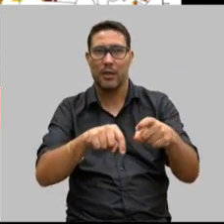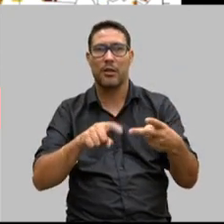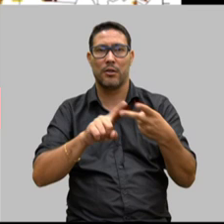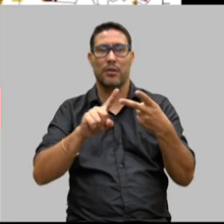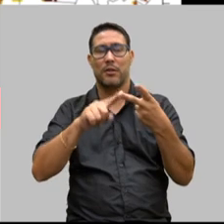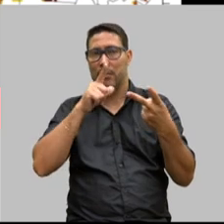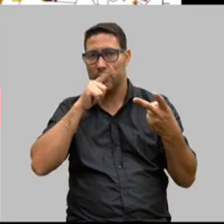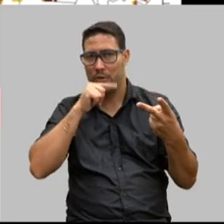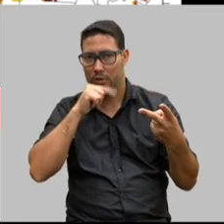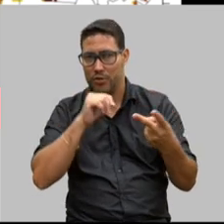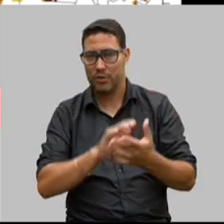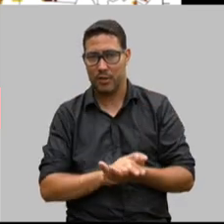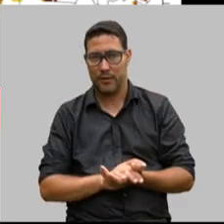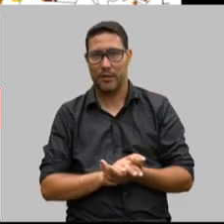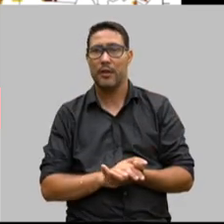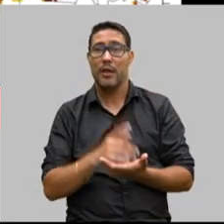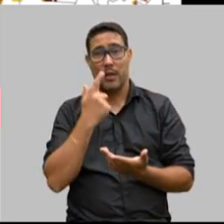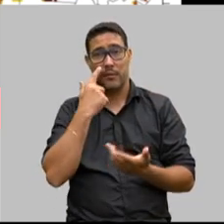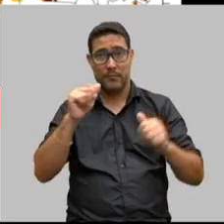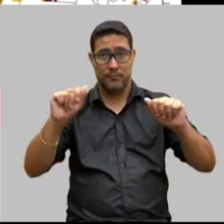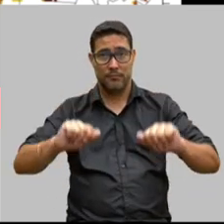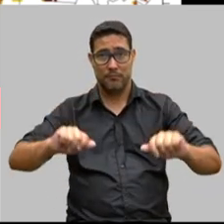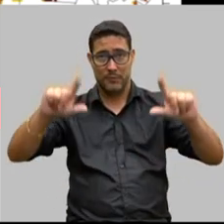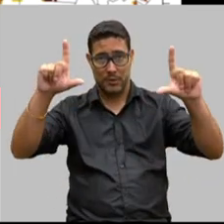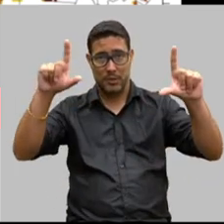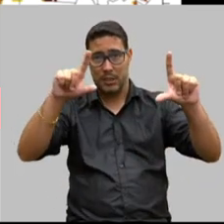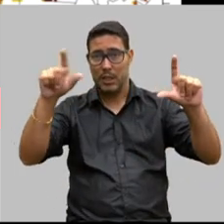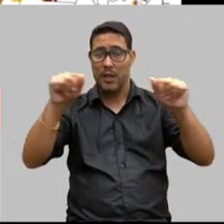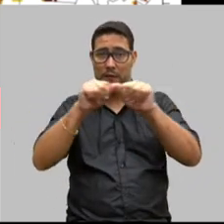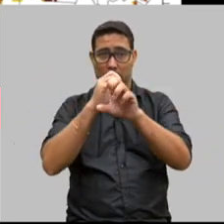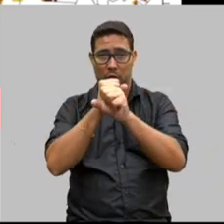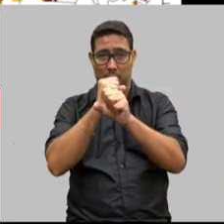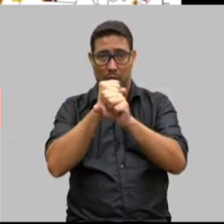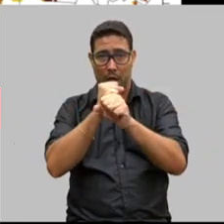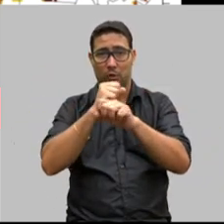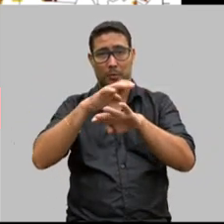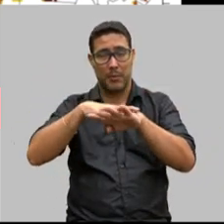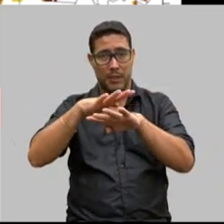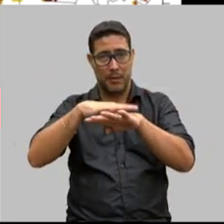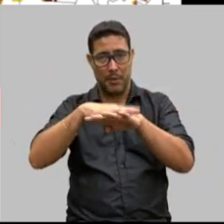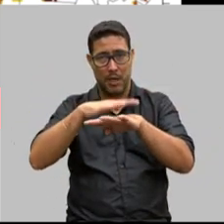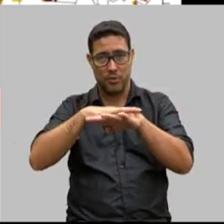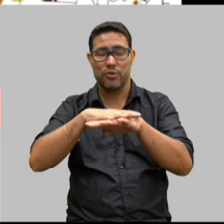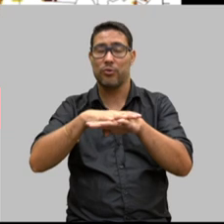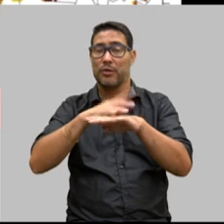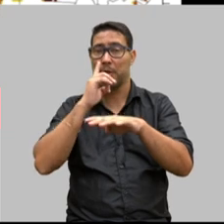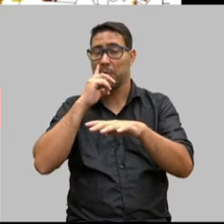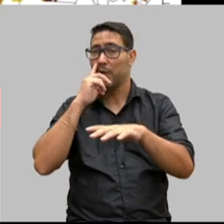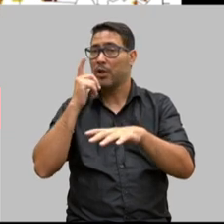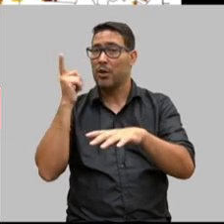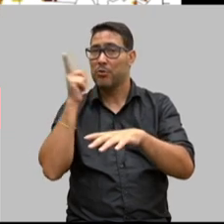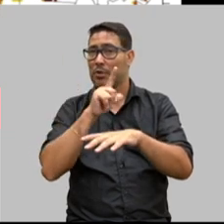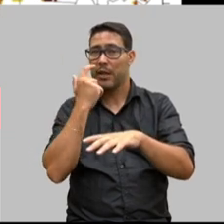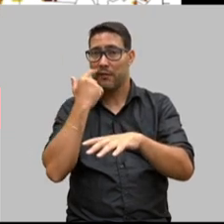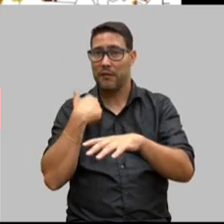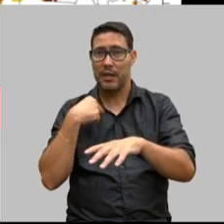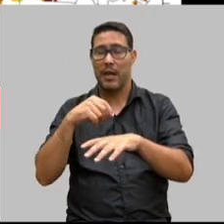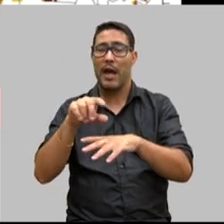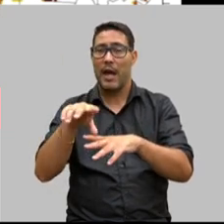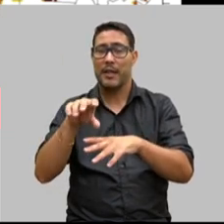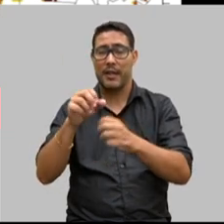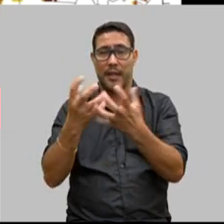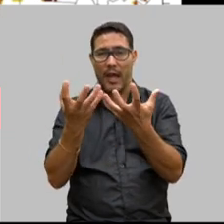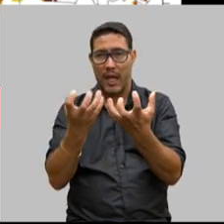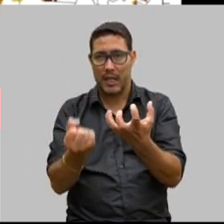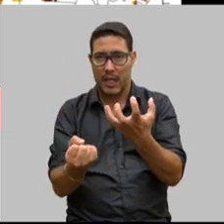ela exemplifica quando a gente faz os cálculos matemáticos para a caracterização das secas. Quando eu falo de